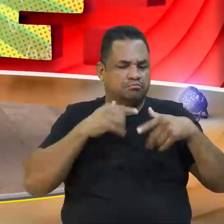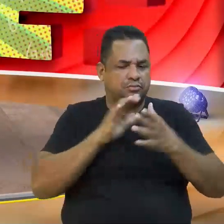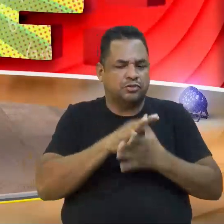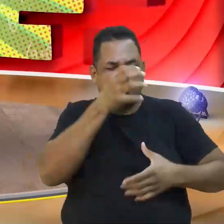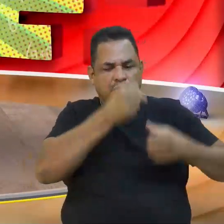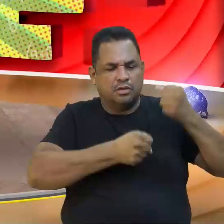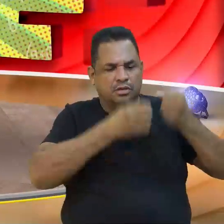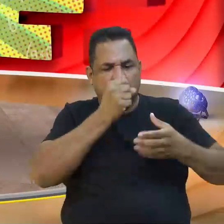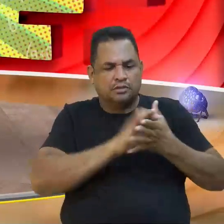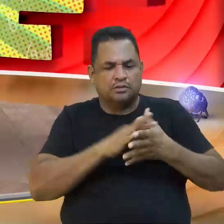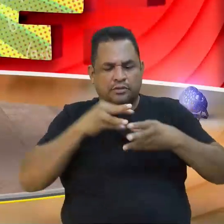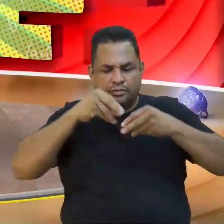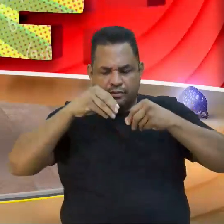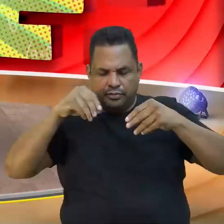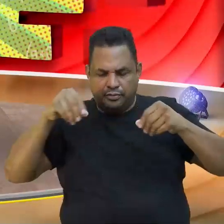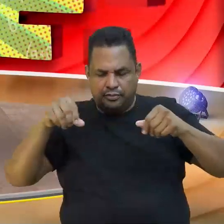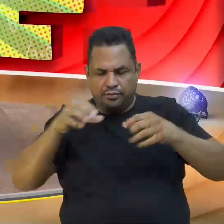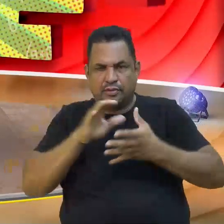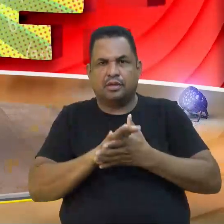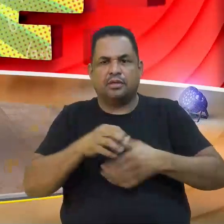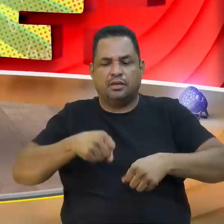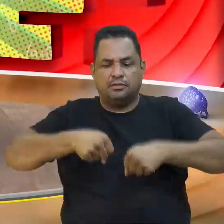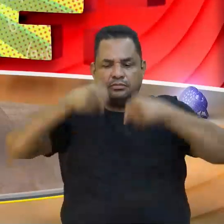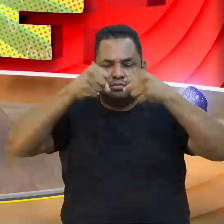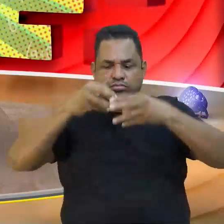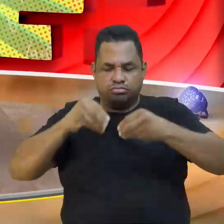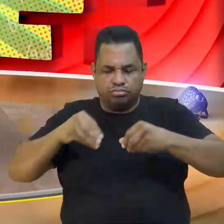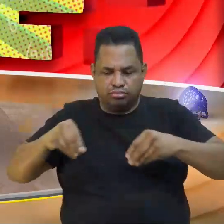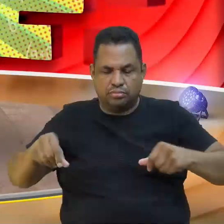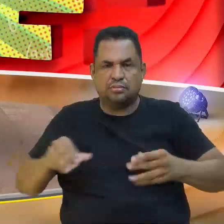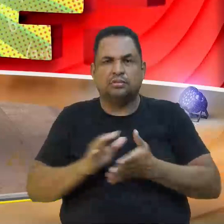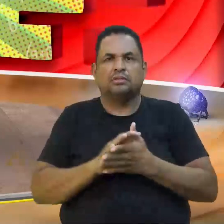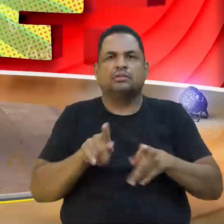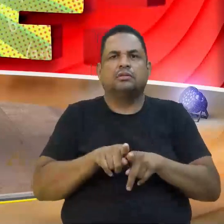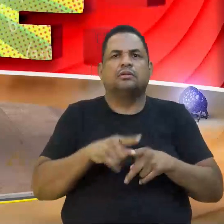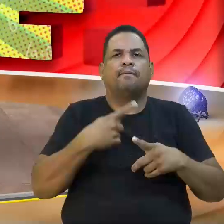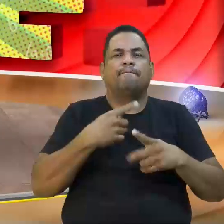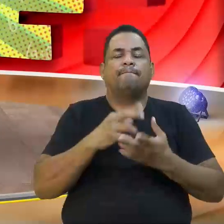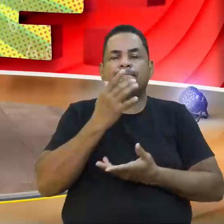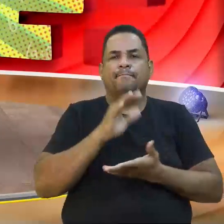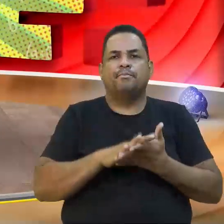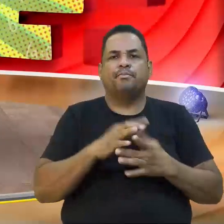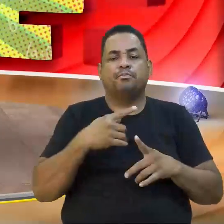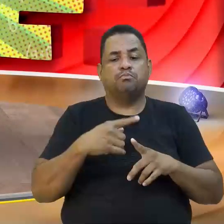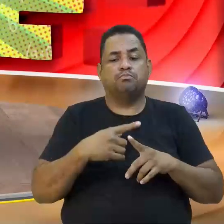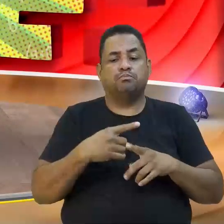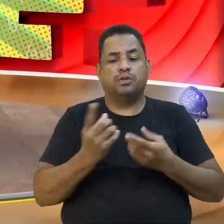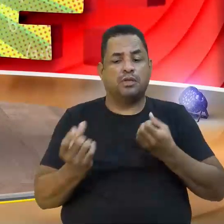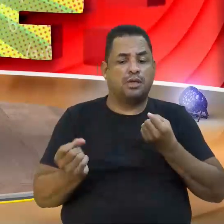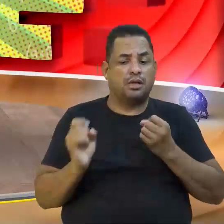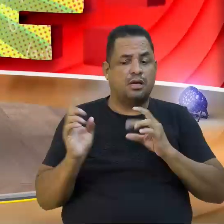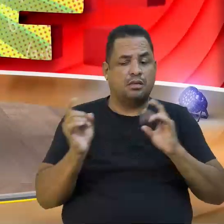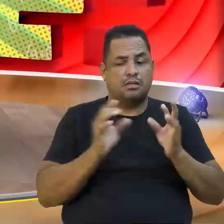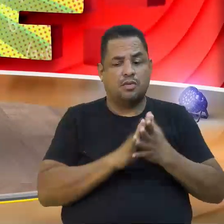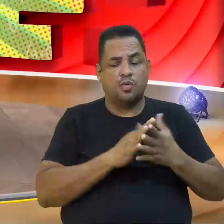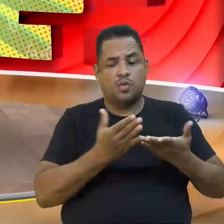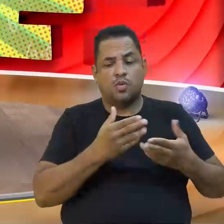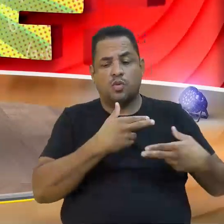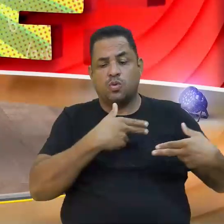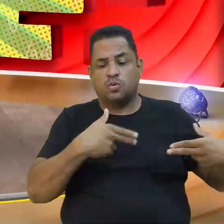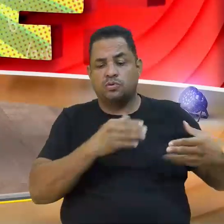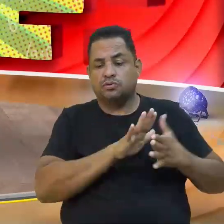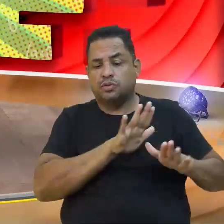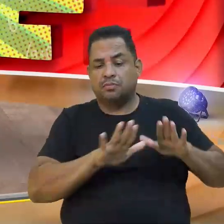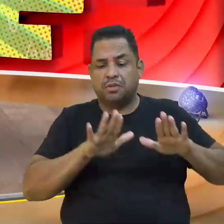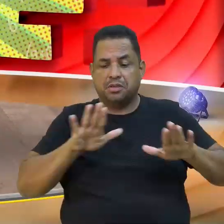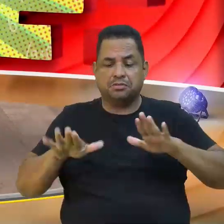farinha. Tudo isso é função. Não parece, mas é função. Por quê? Porque uma coisa depende da outra. Aqui, o que eu vou pagar